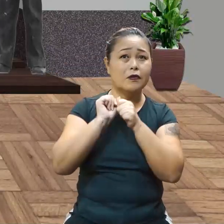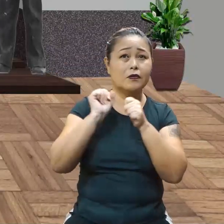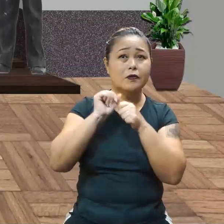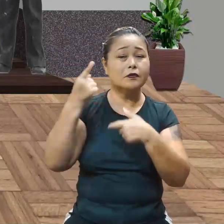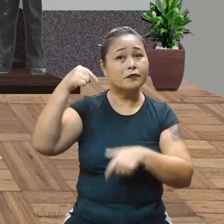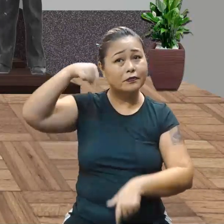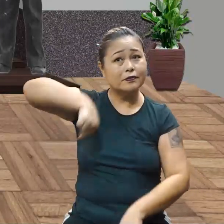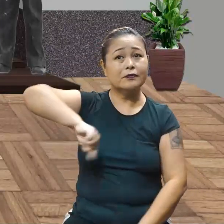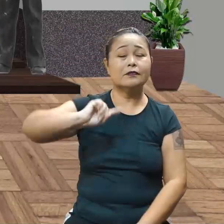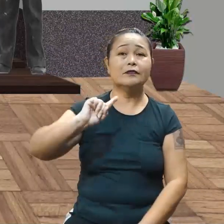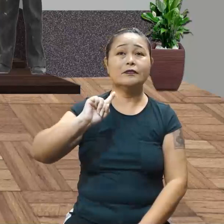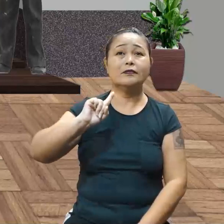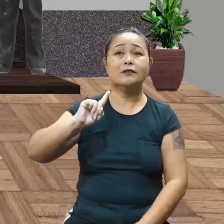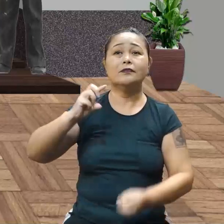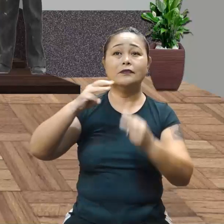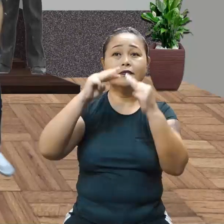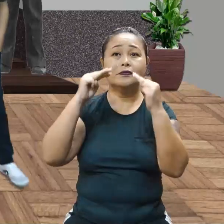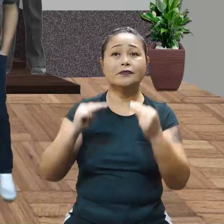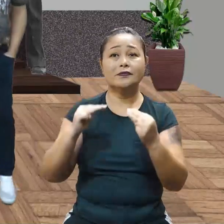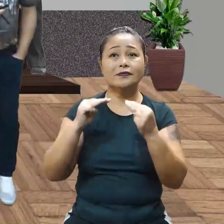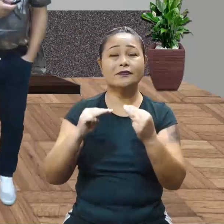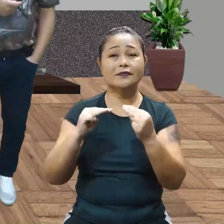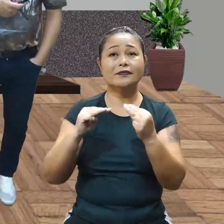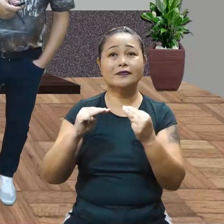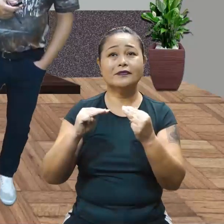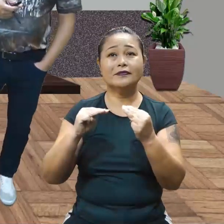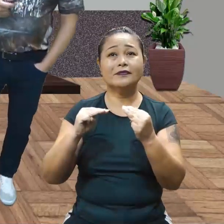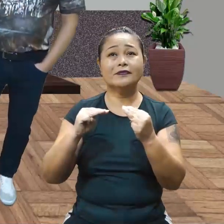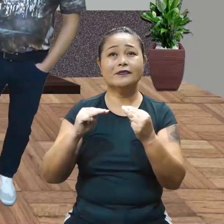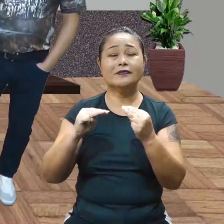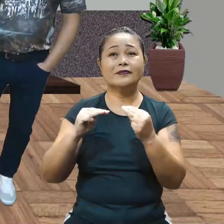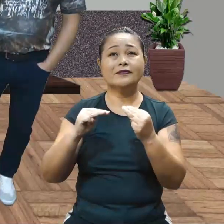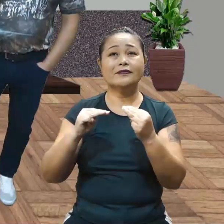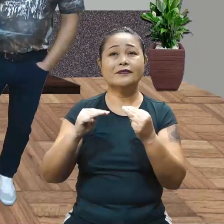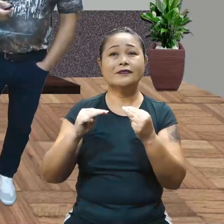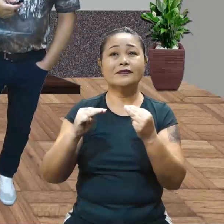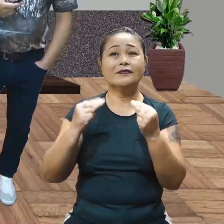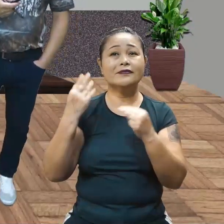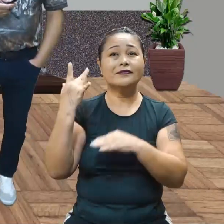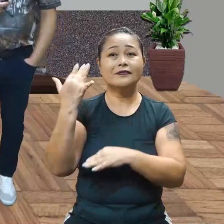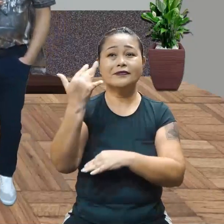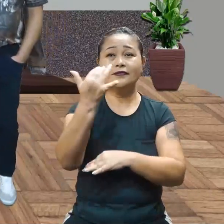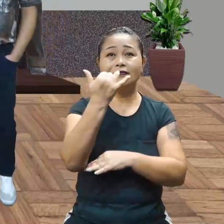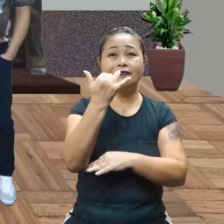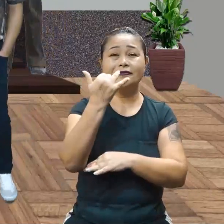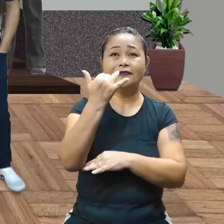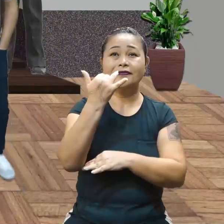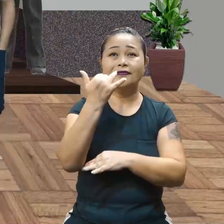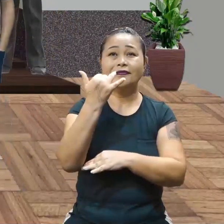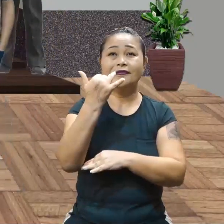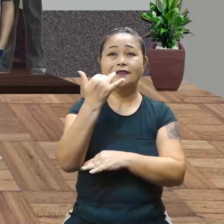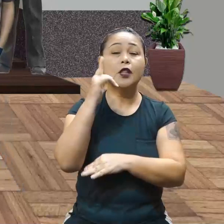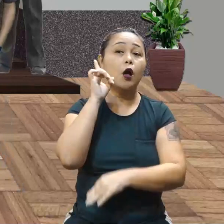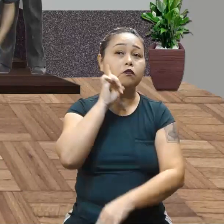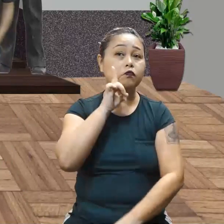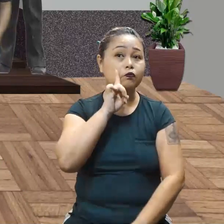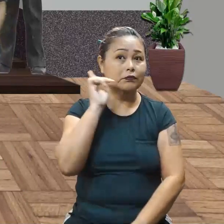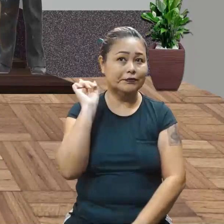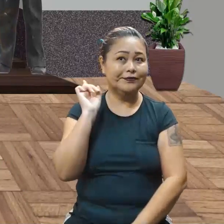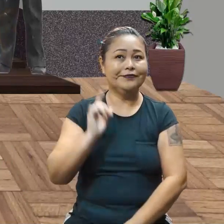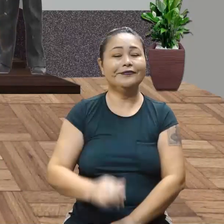ele está lá no museu, no Museu Natural dos Estados